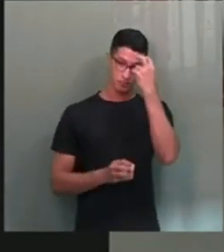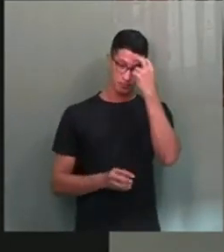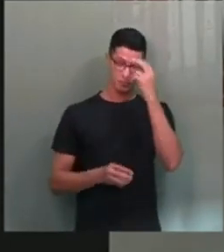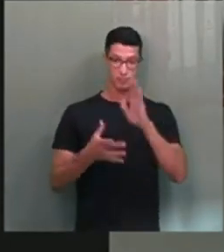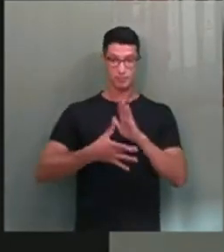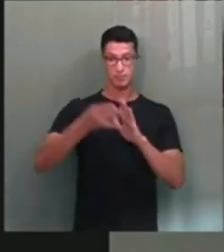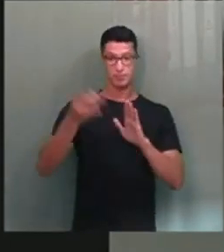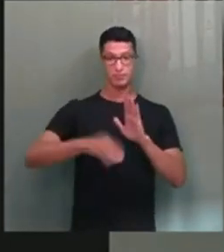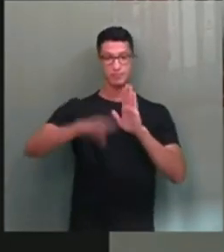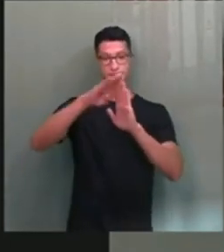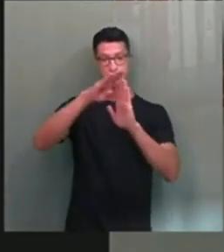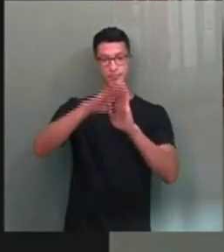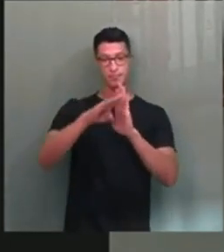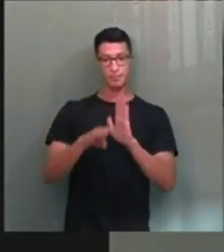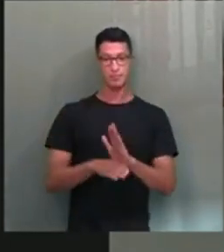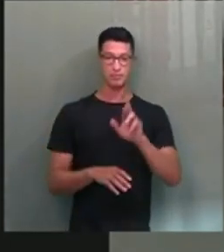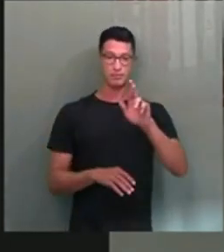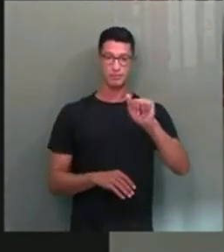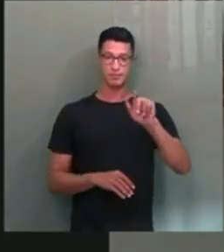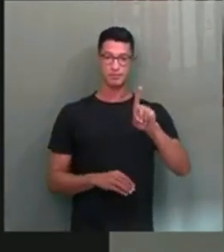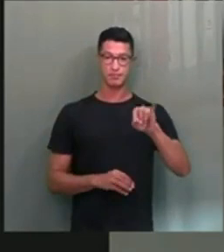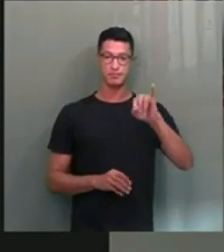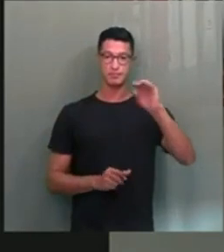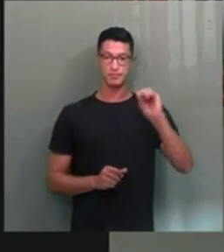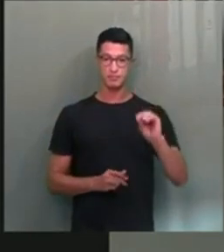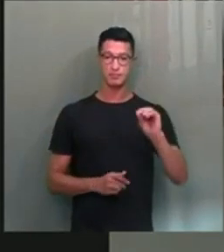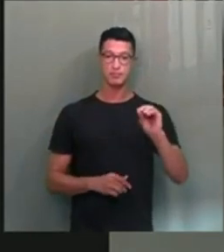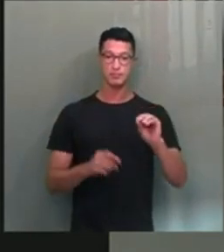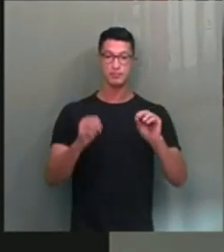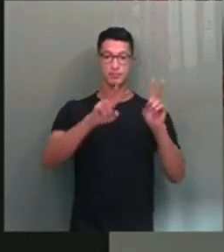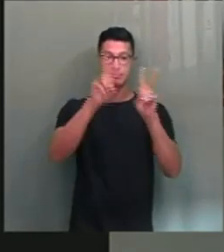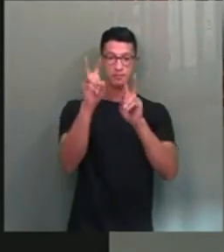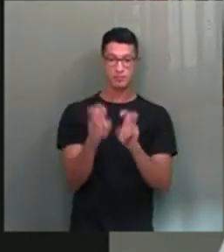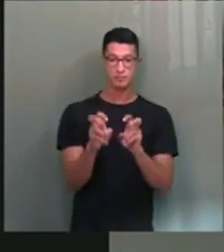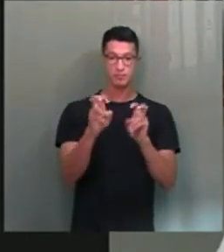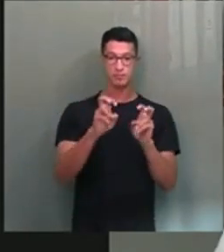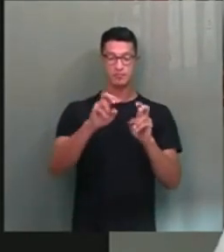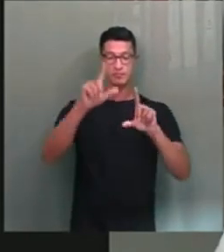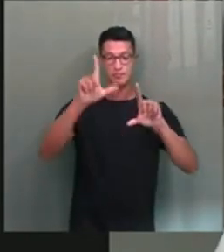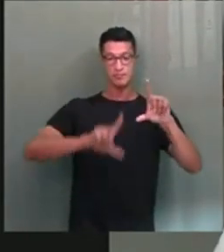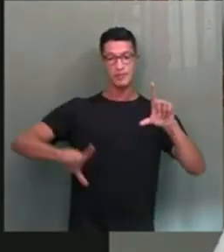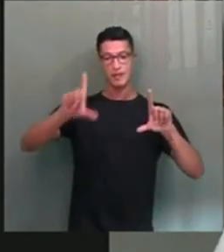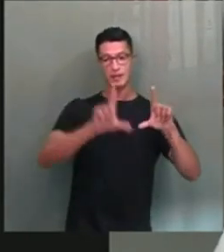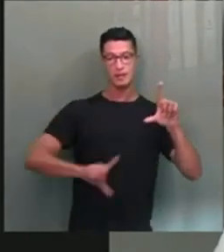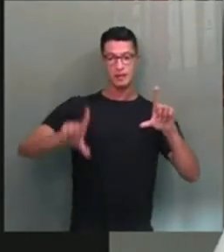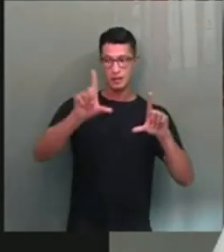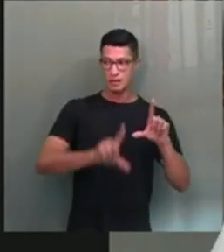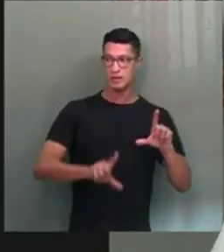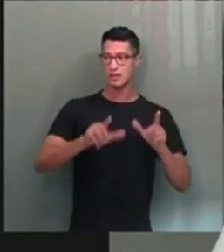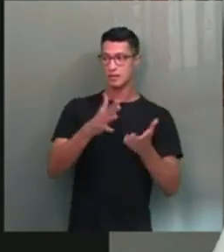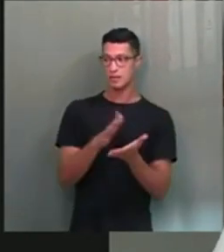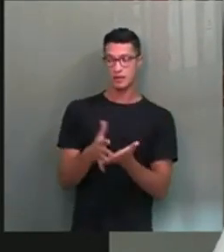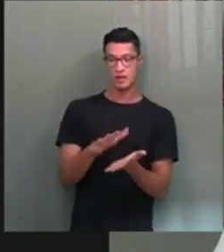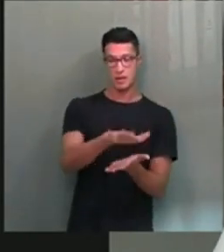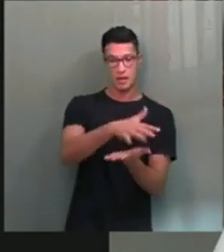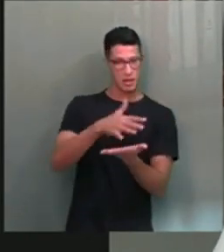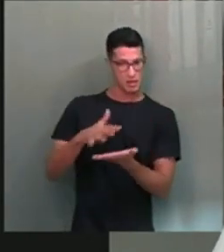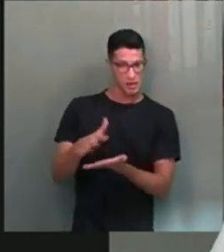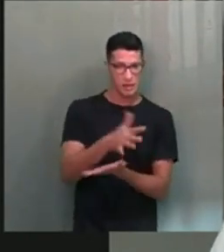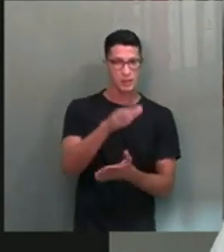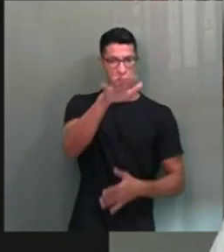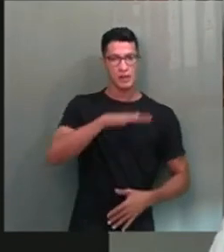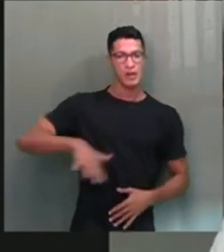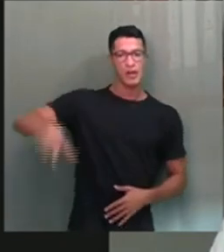programas culturais da Rádio Senado, sobre literatura, sobre o samba, sobre o